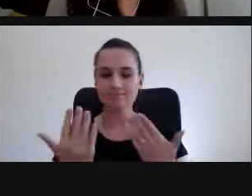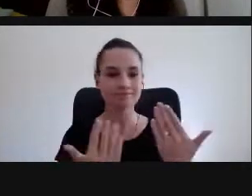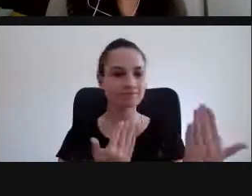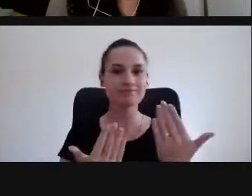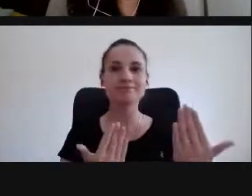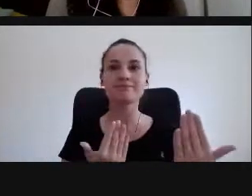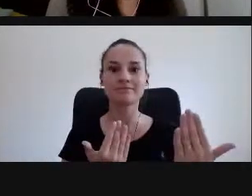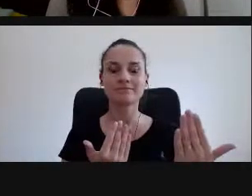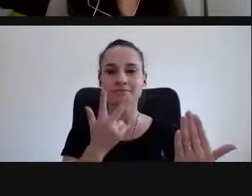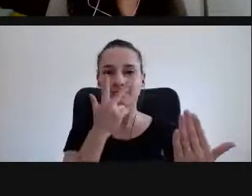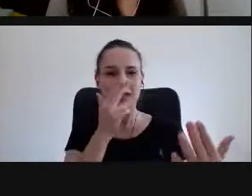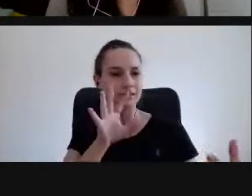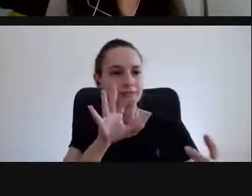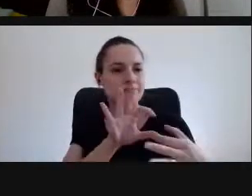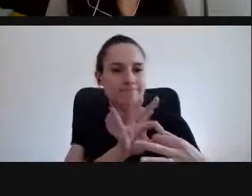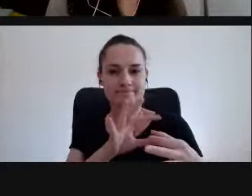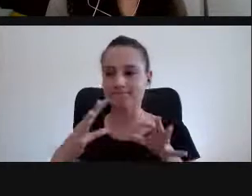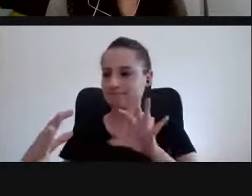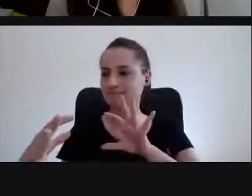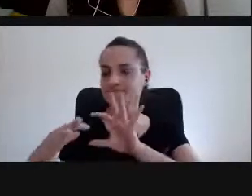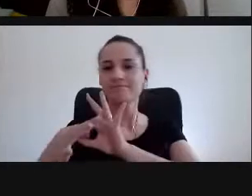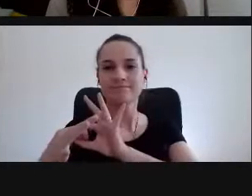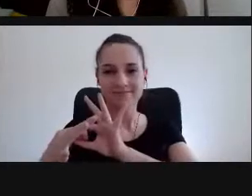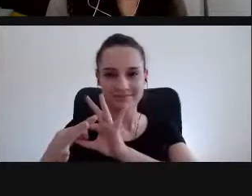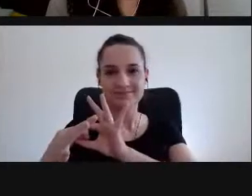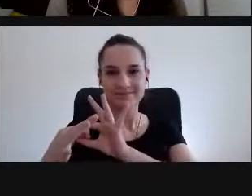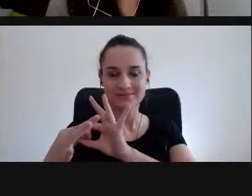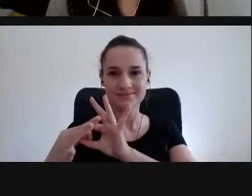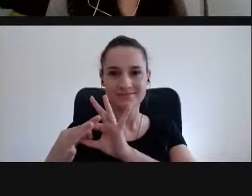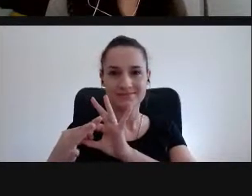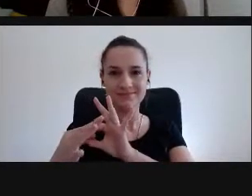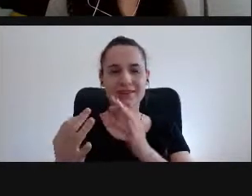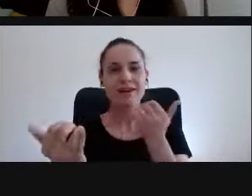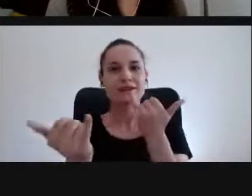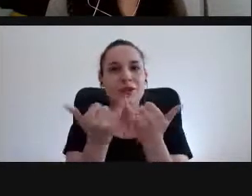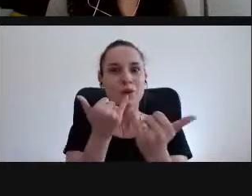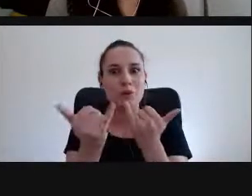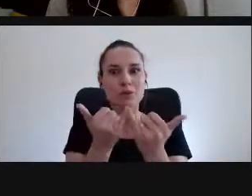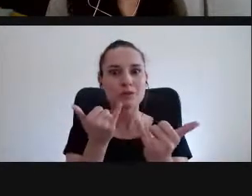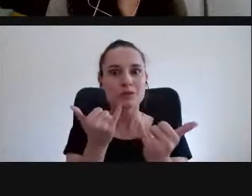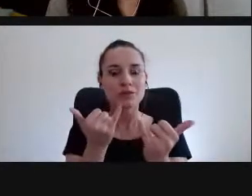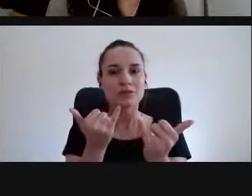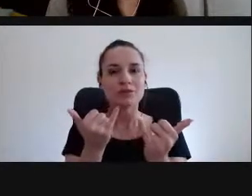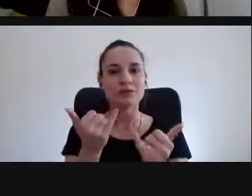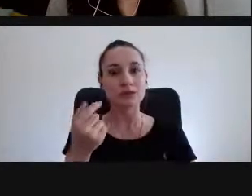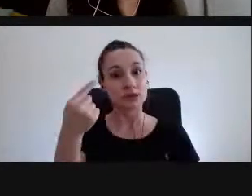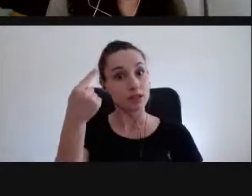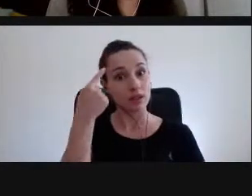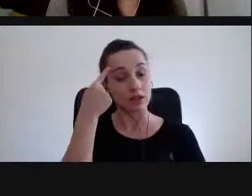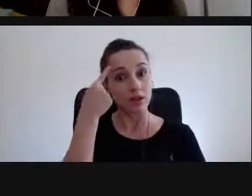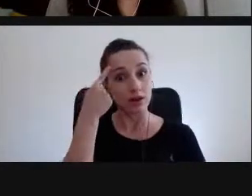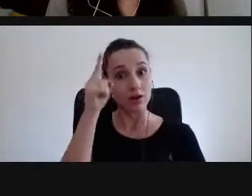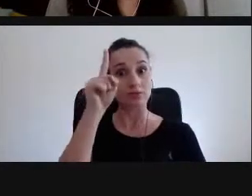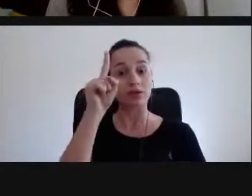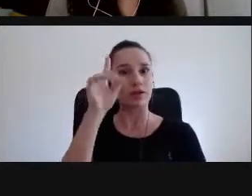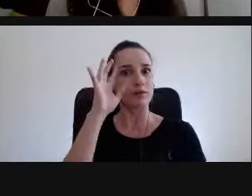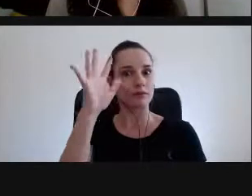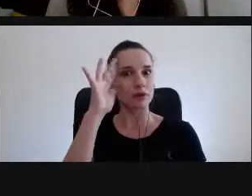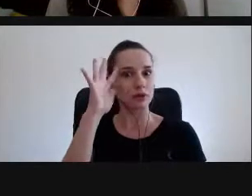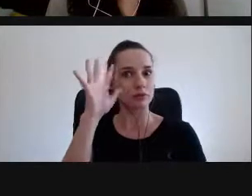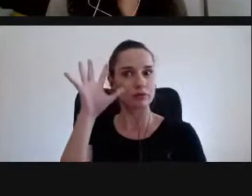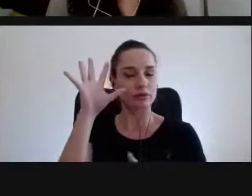chama para isso, para que possamos criar conceitos, né, se a gente parte de uma ideia filosófica, do fazer